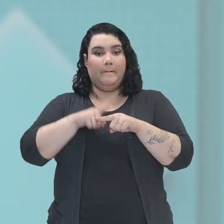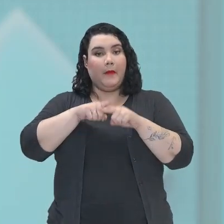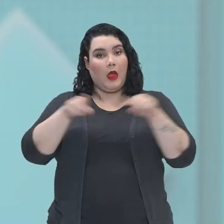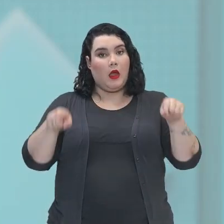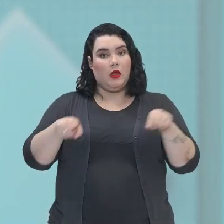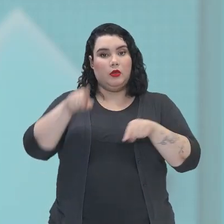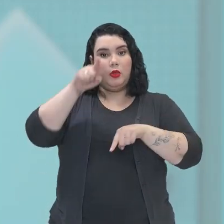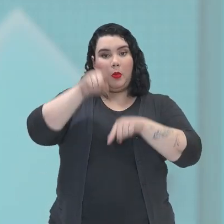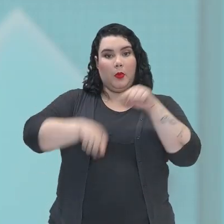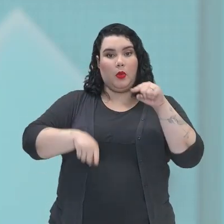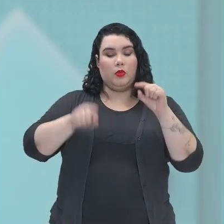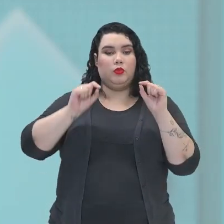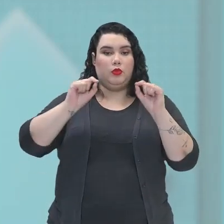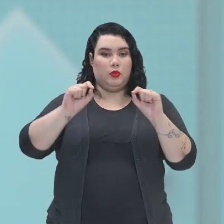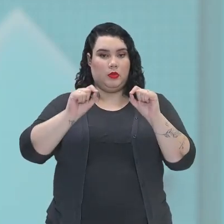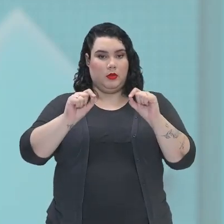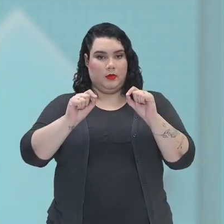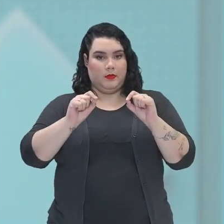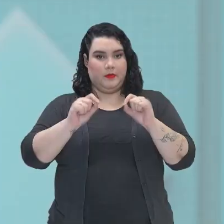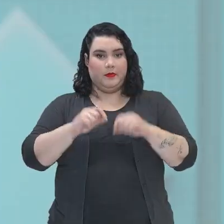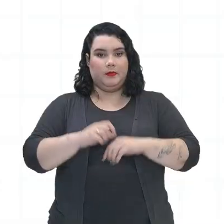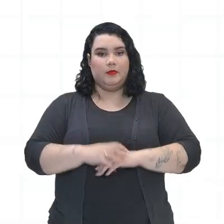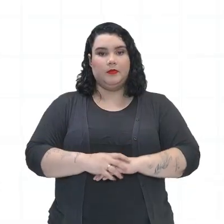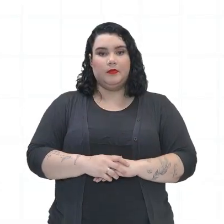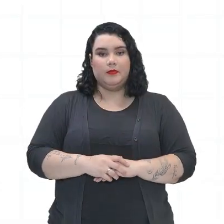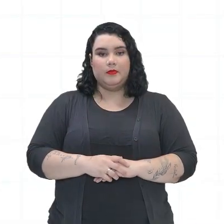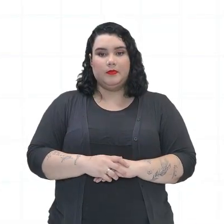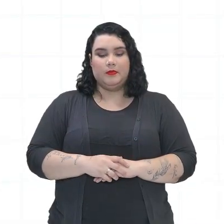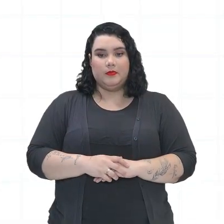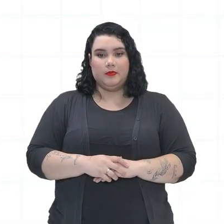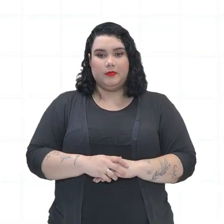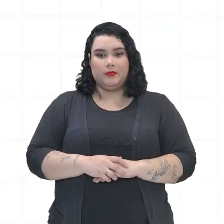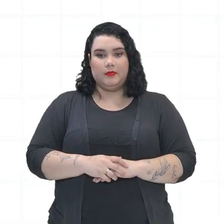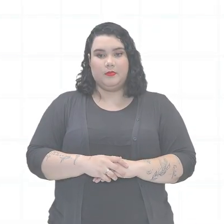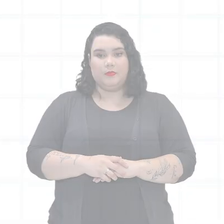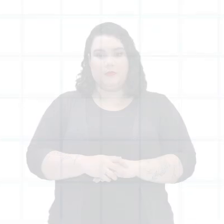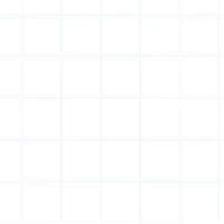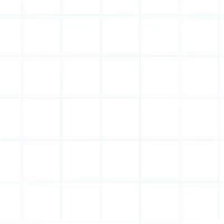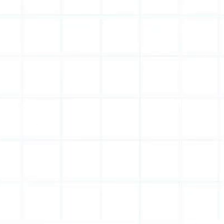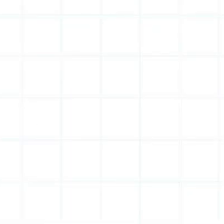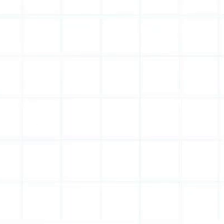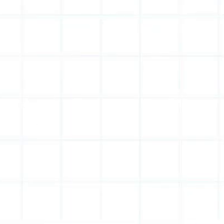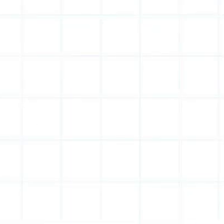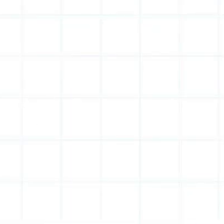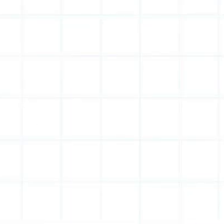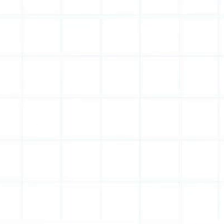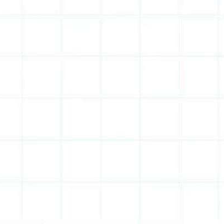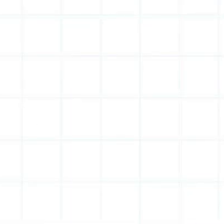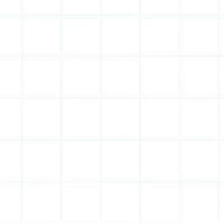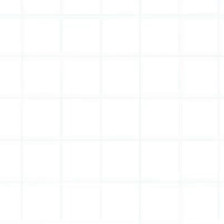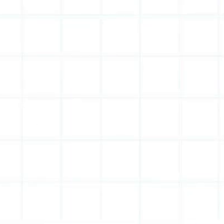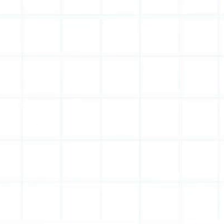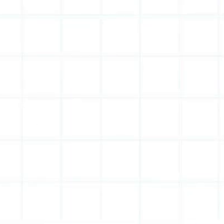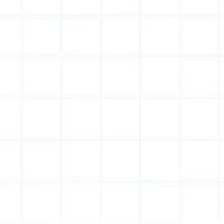ele não pode, vejam bem, ele não pode rebater para para a parede que está do lado dele. Olha,